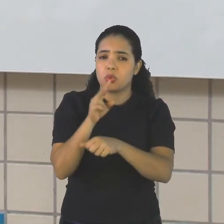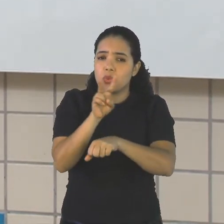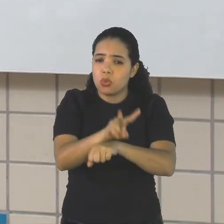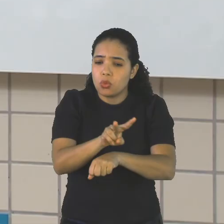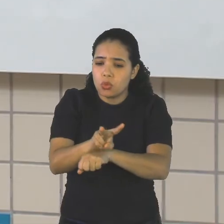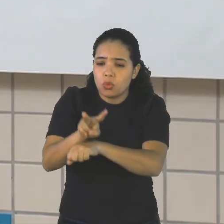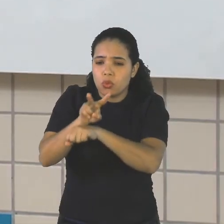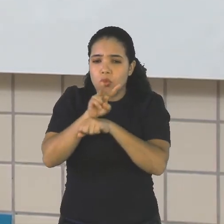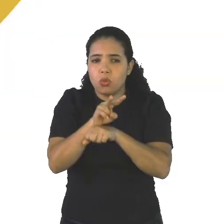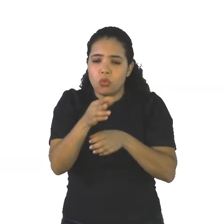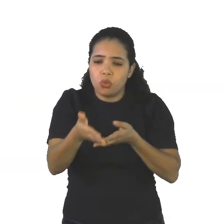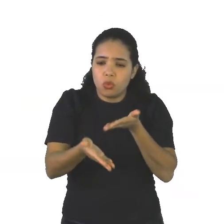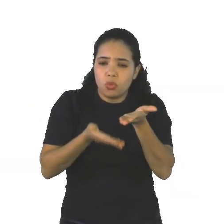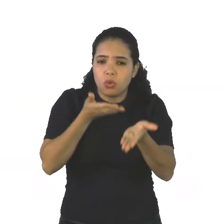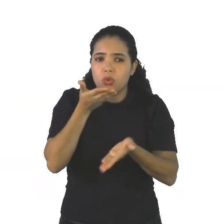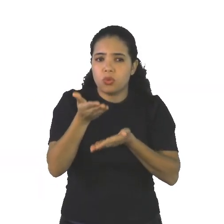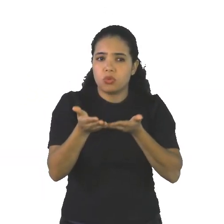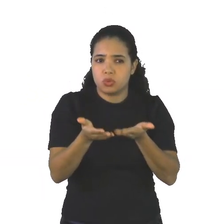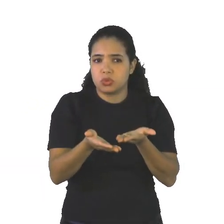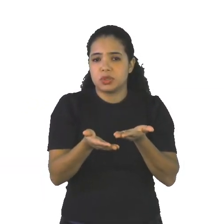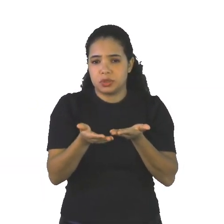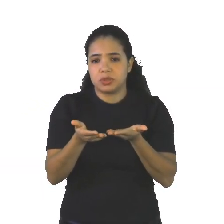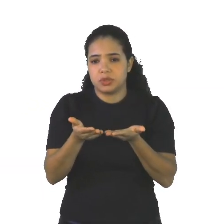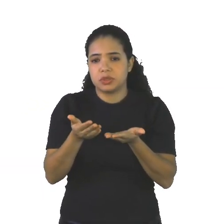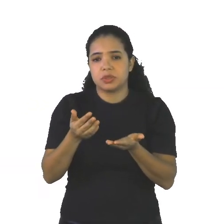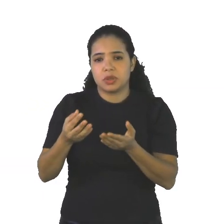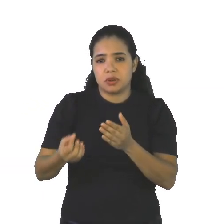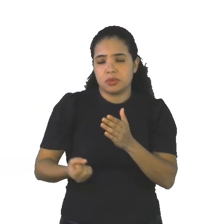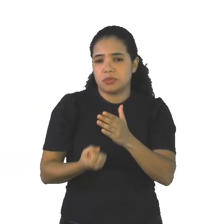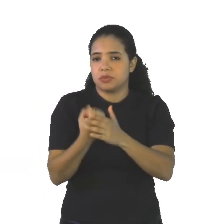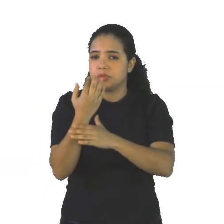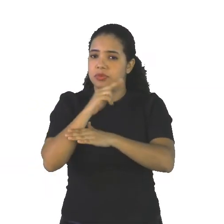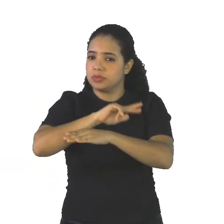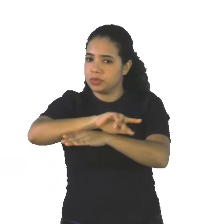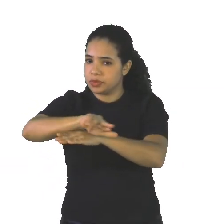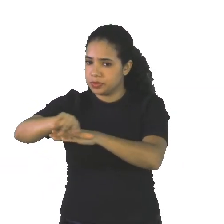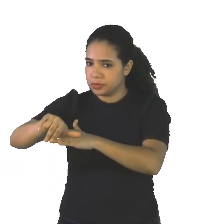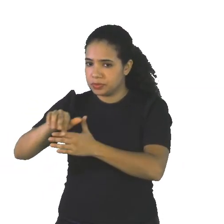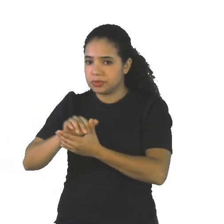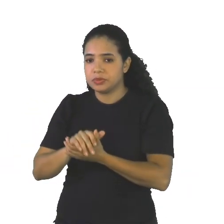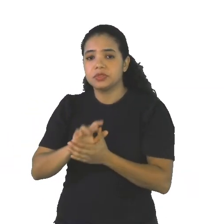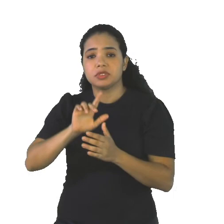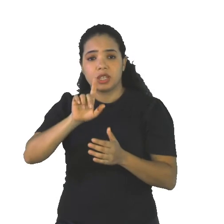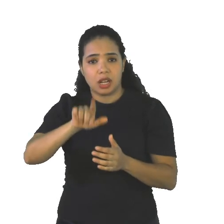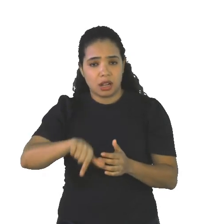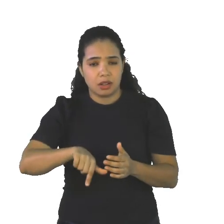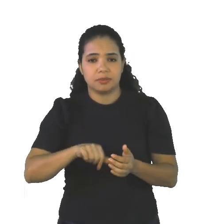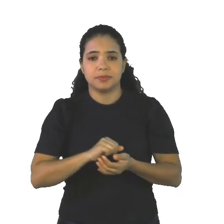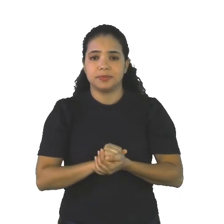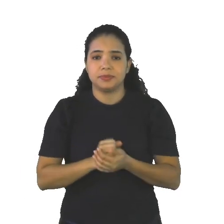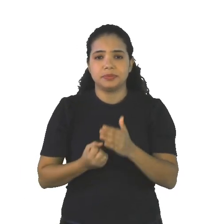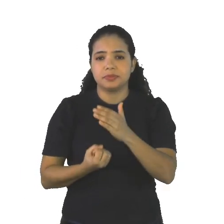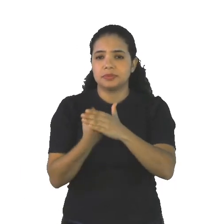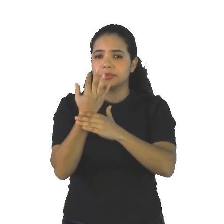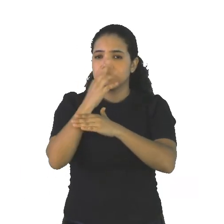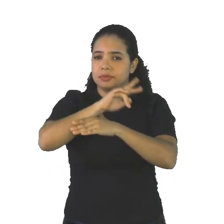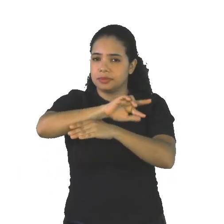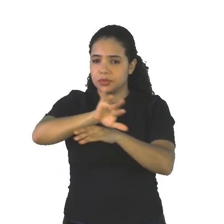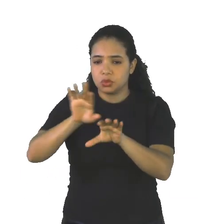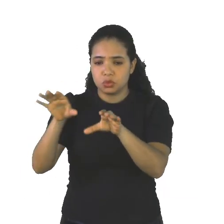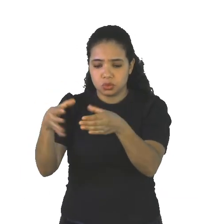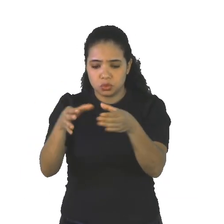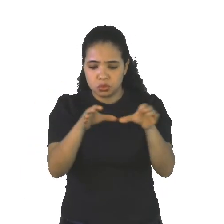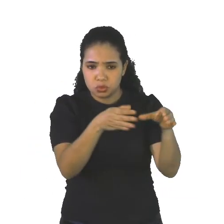Bora lá para a tela de vocês. A biodiversidade, ela pode se definir como um conjunto das diferentes formas de vida que existem